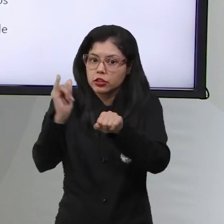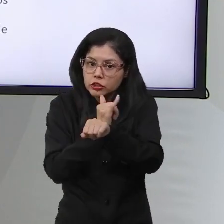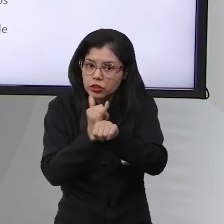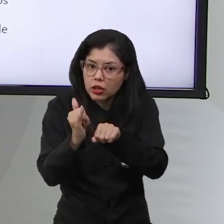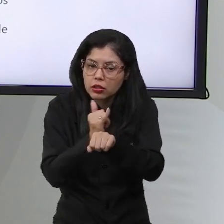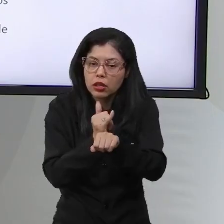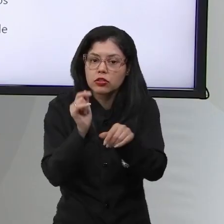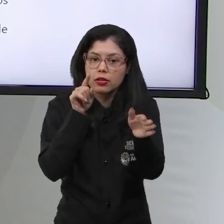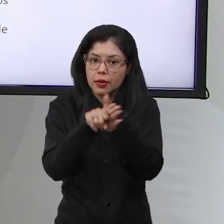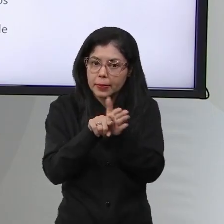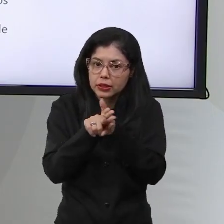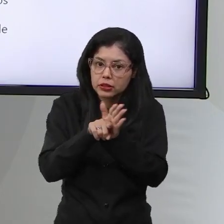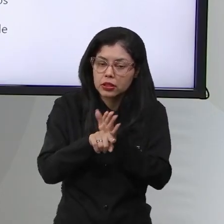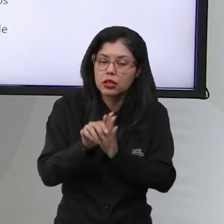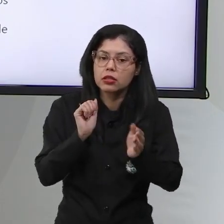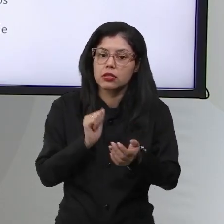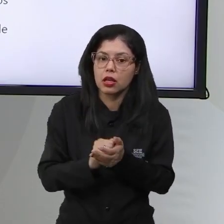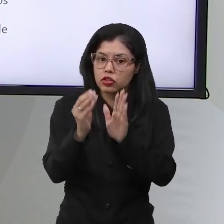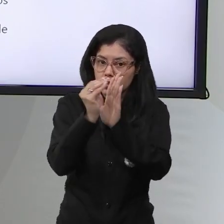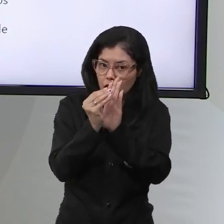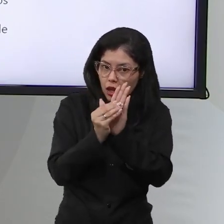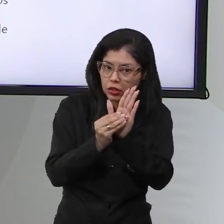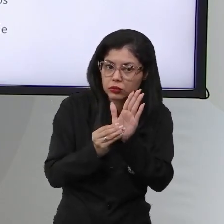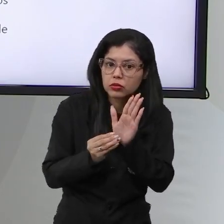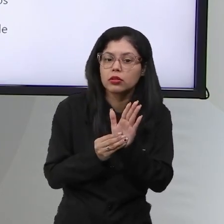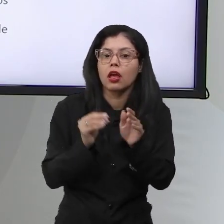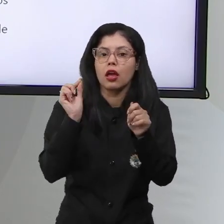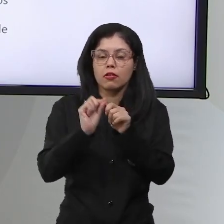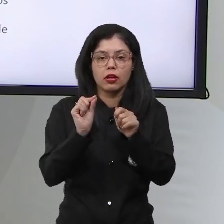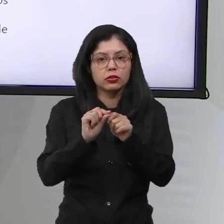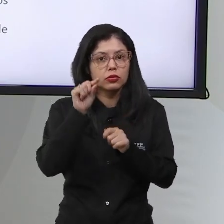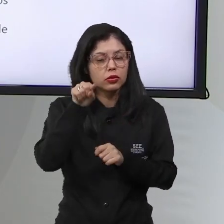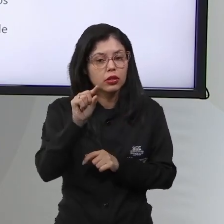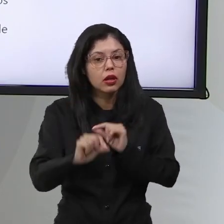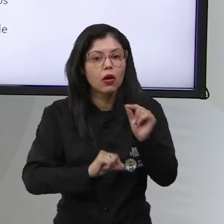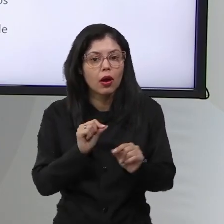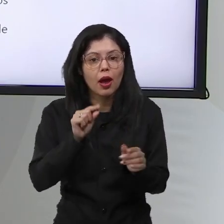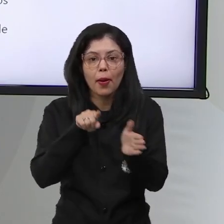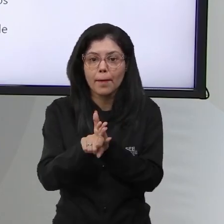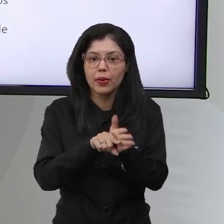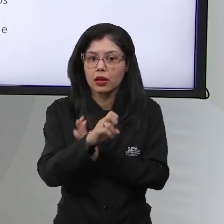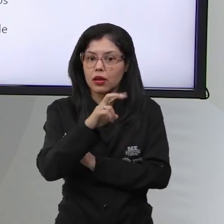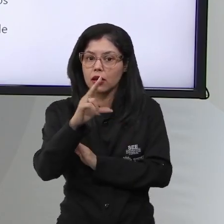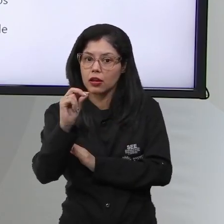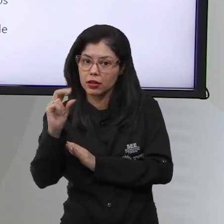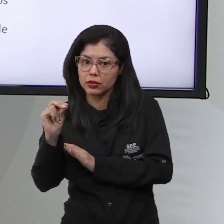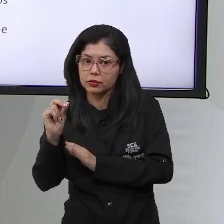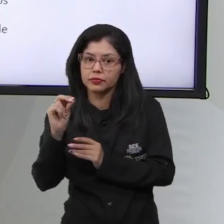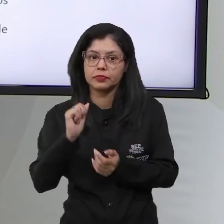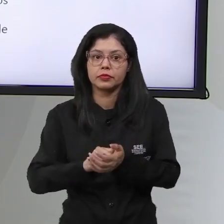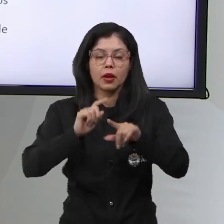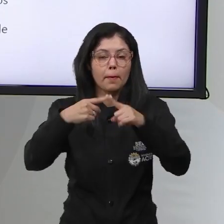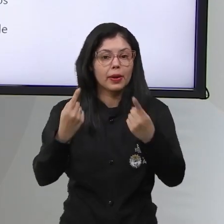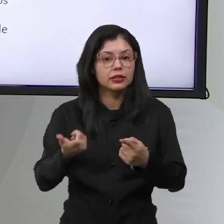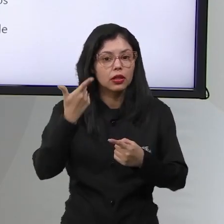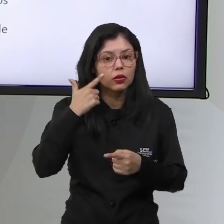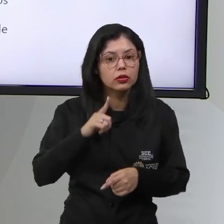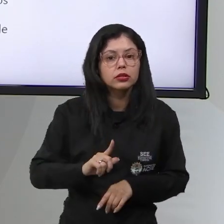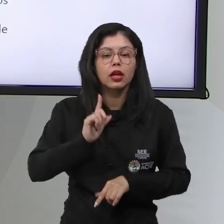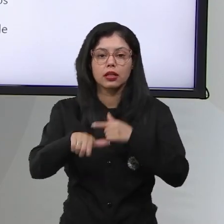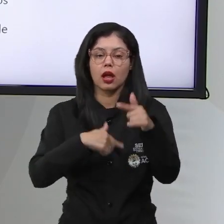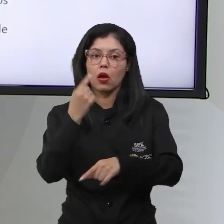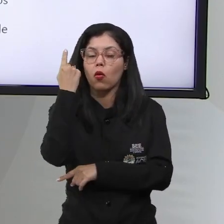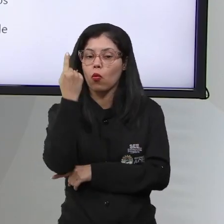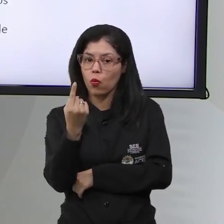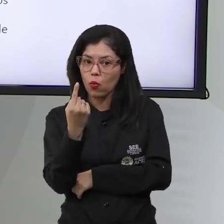de pesquisa, de levantamento de dados, faz com que eu não pesquise os 500 domicílios, mas que eu trabalhe com